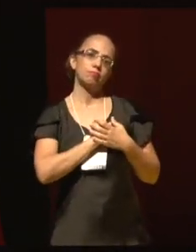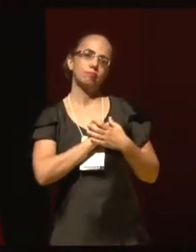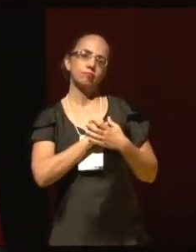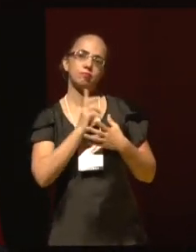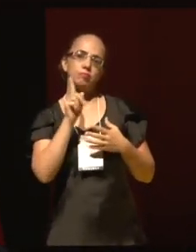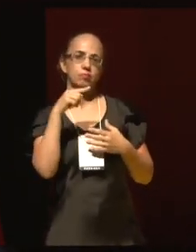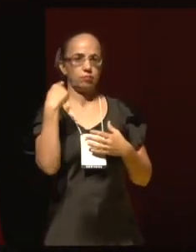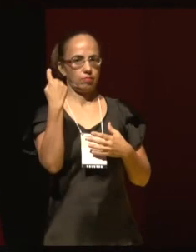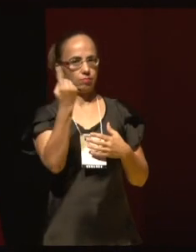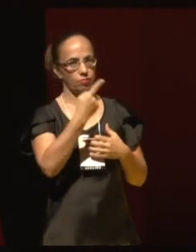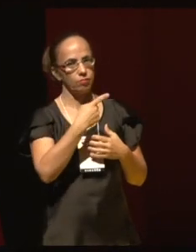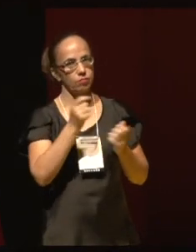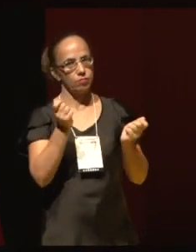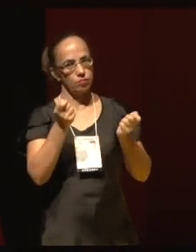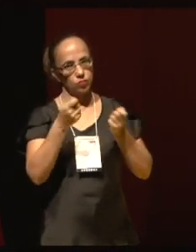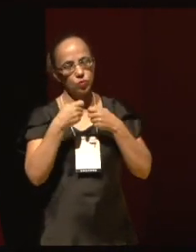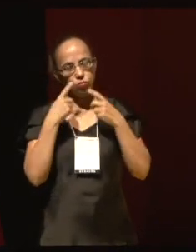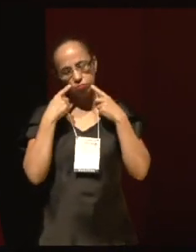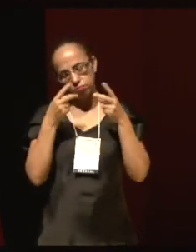Nós podemos